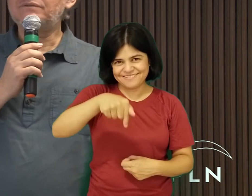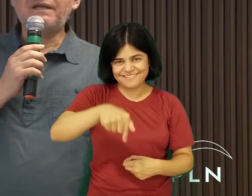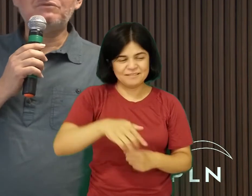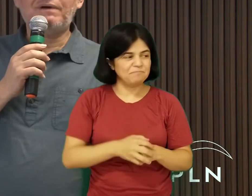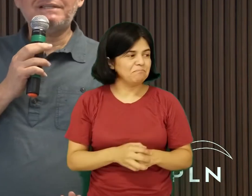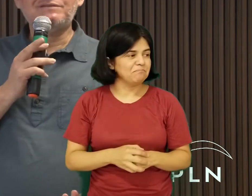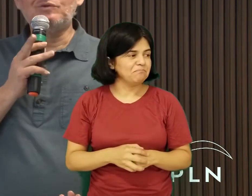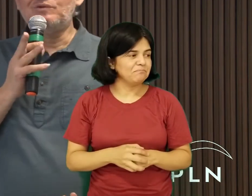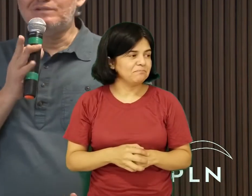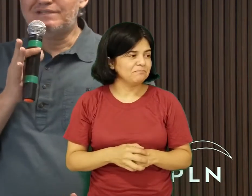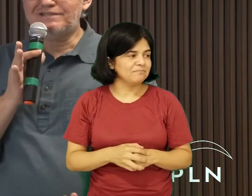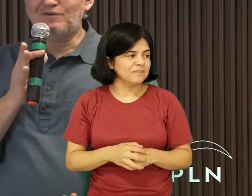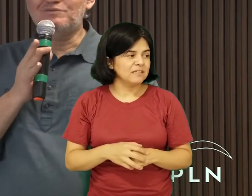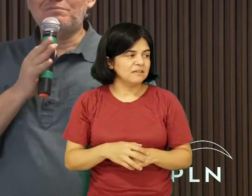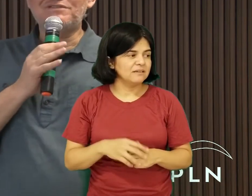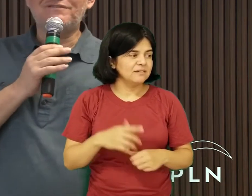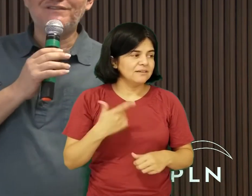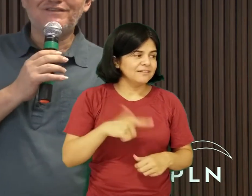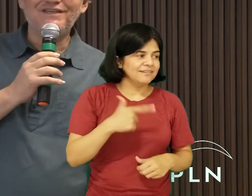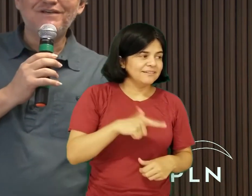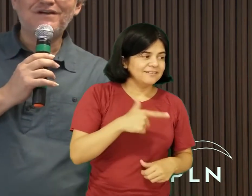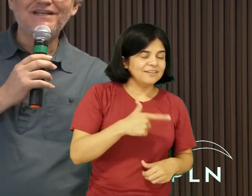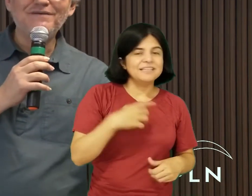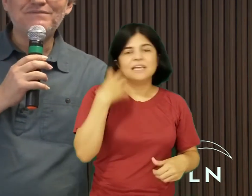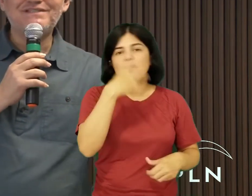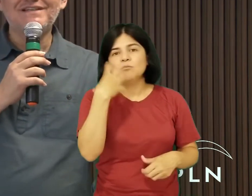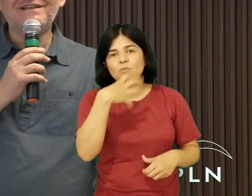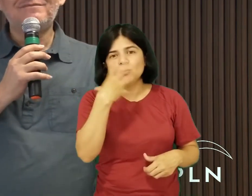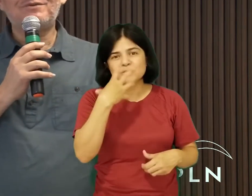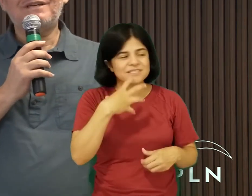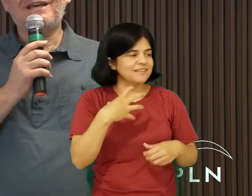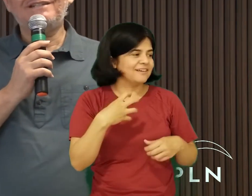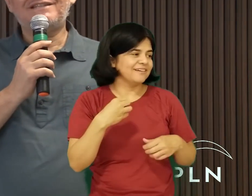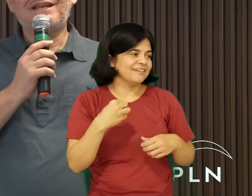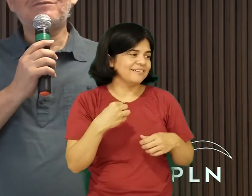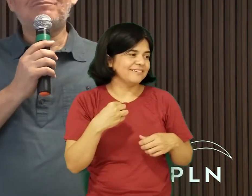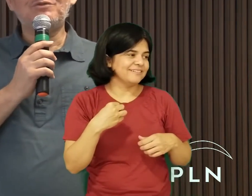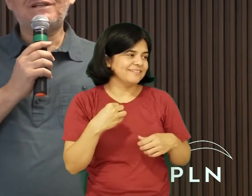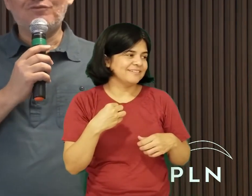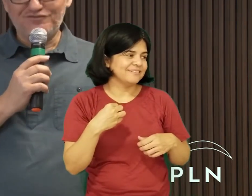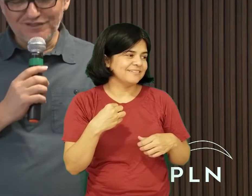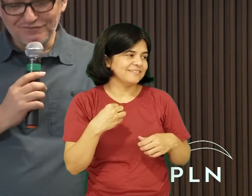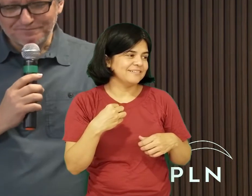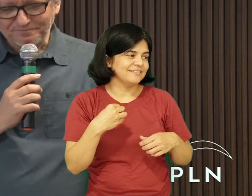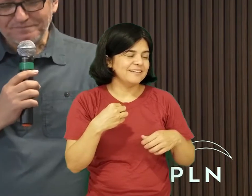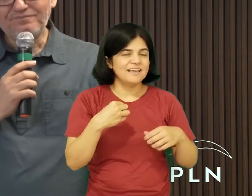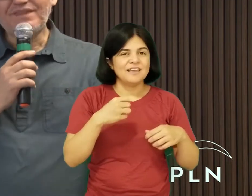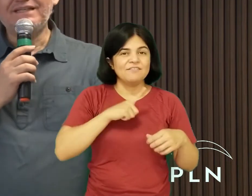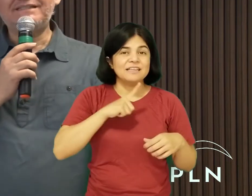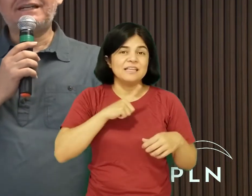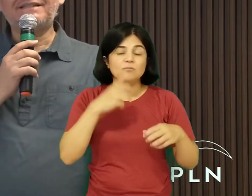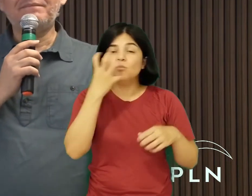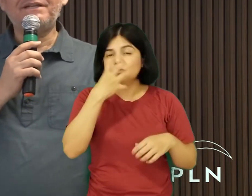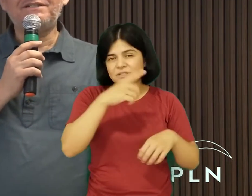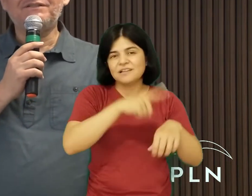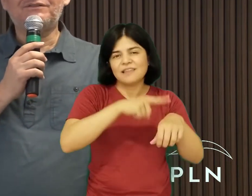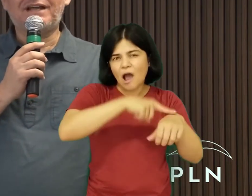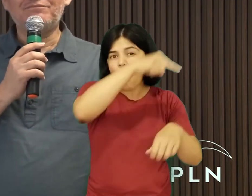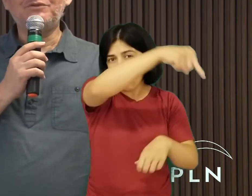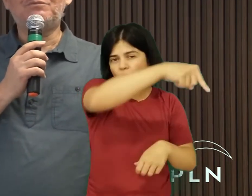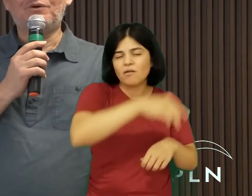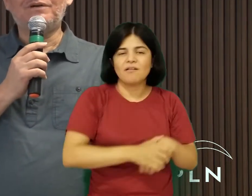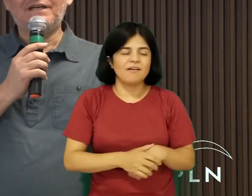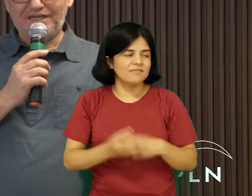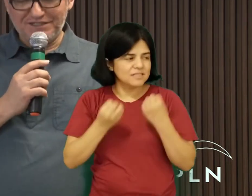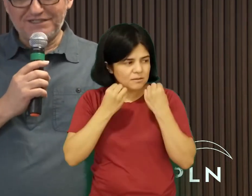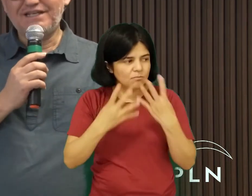Nós não teremos mais as músicas, como temos feito aqui, clipes, porque aí já teremos a música ao vivo, e certamente isso será